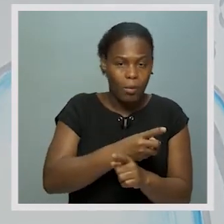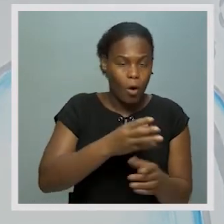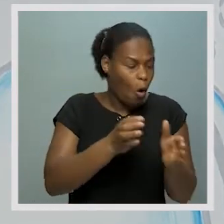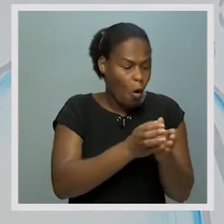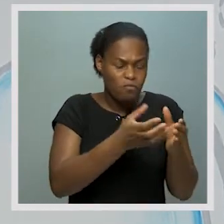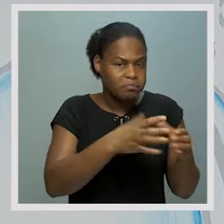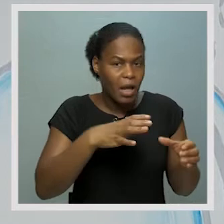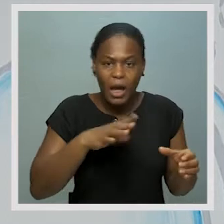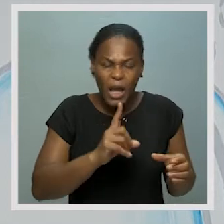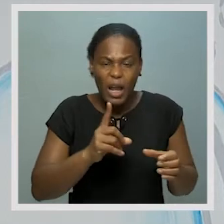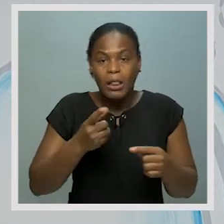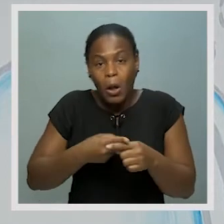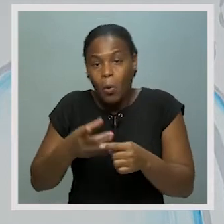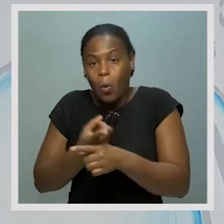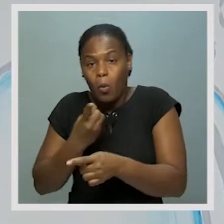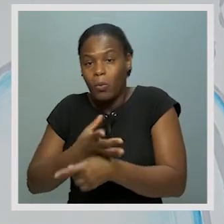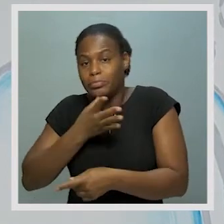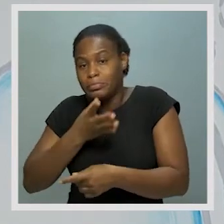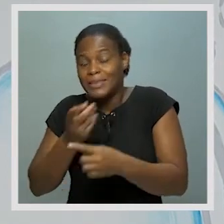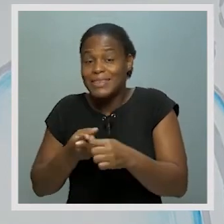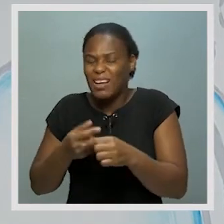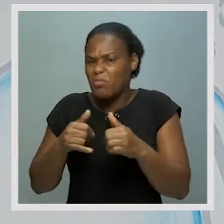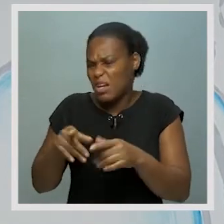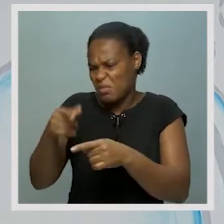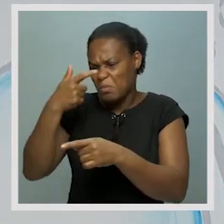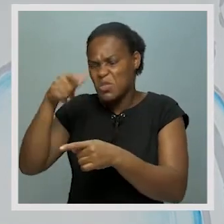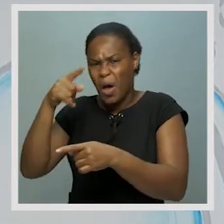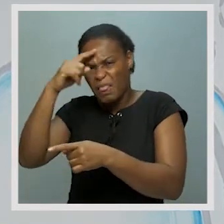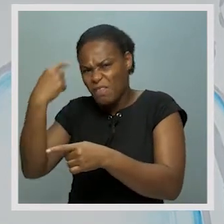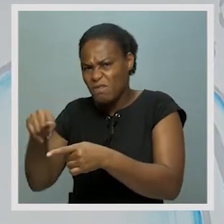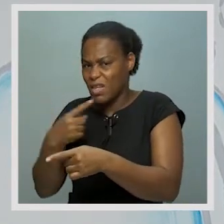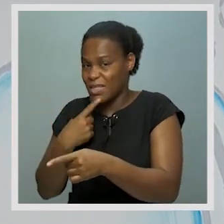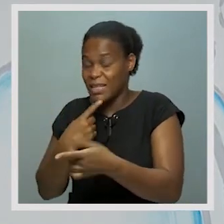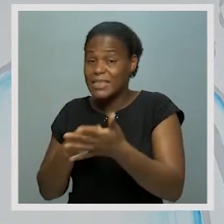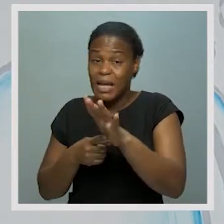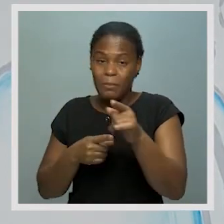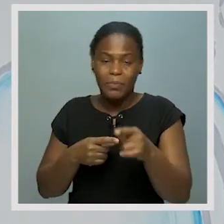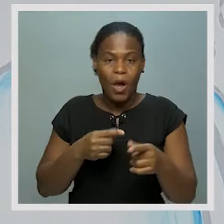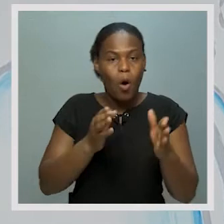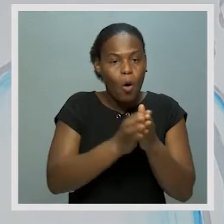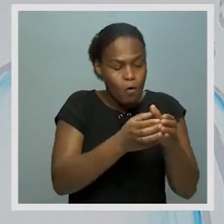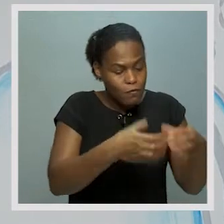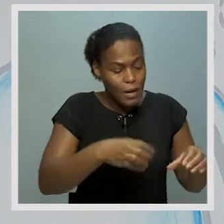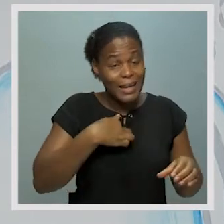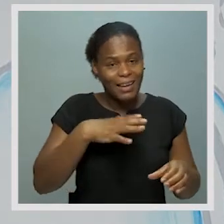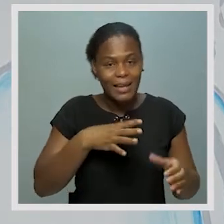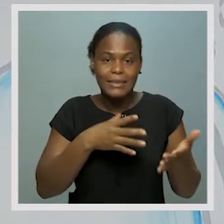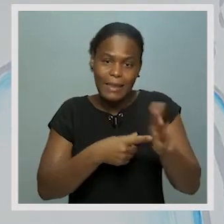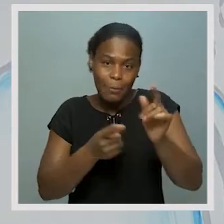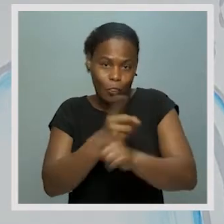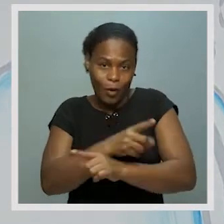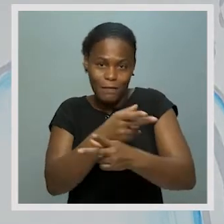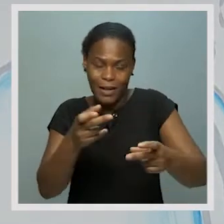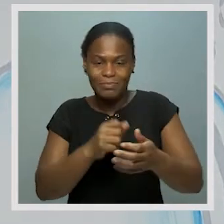teria dito uma série de coisas interessantes, mas que também difícil de entendermos. Vejam, no lugar de quero um ovo, se eu